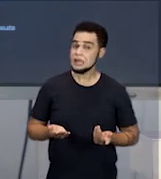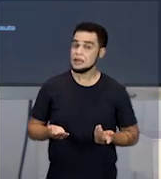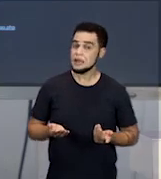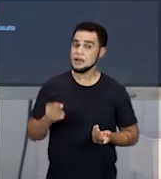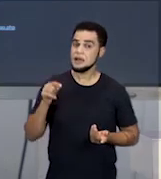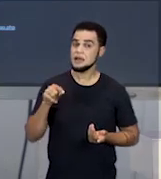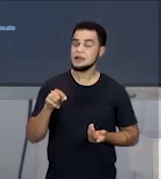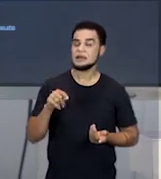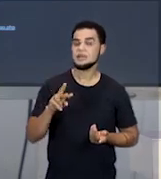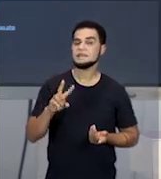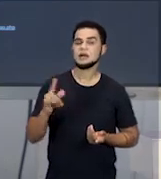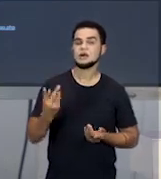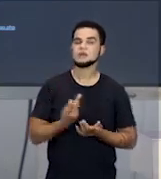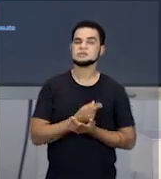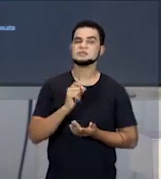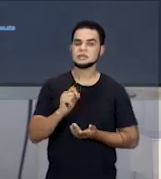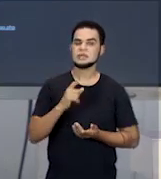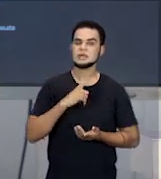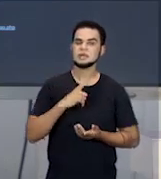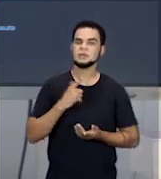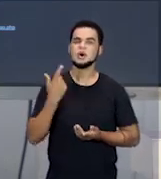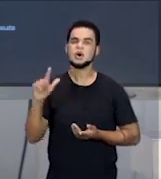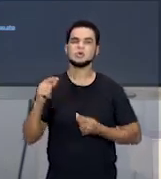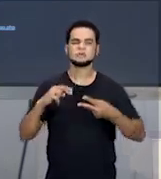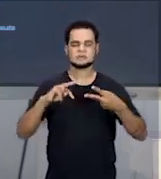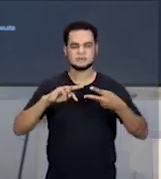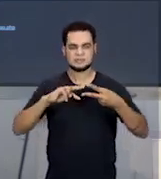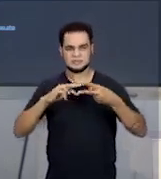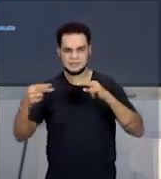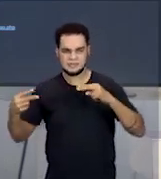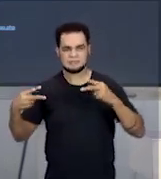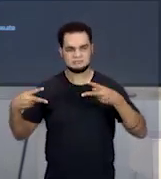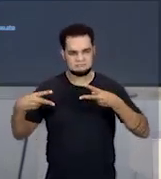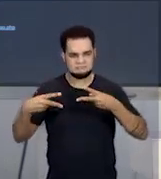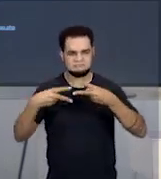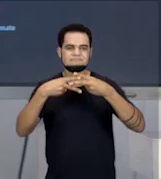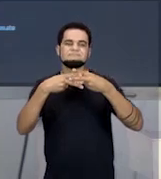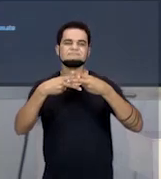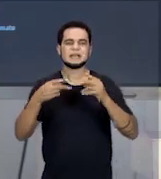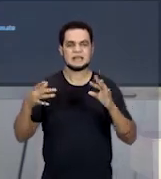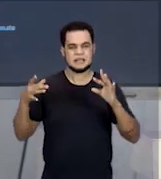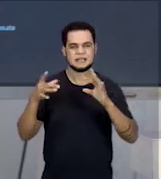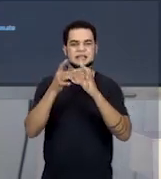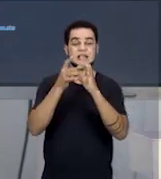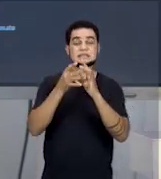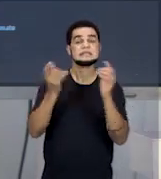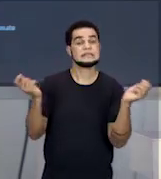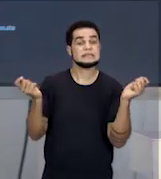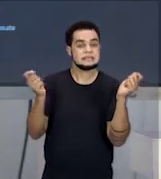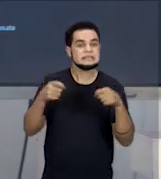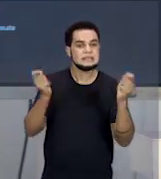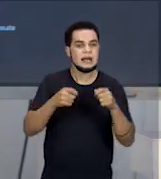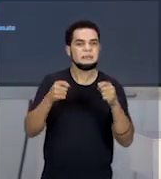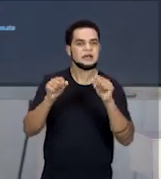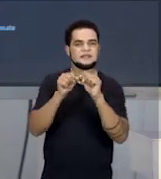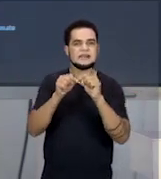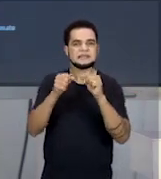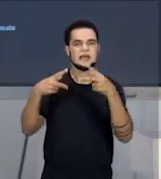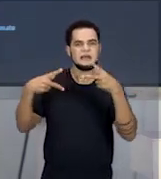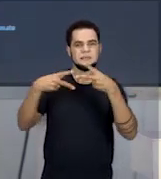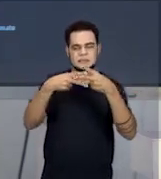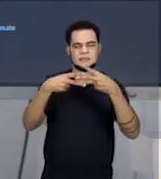uma outra enzima chamada de DNA ligase, capaz de refazer essas